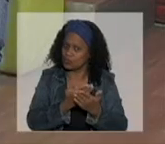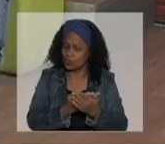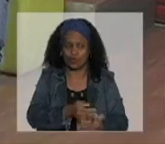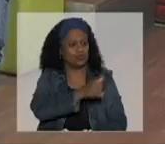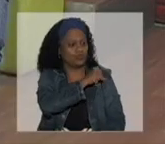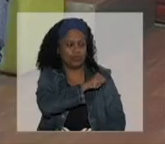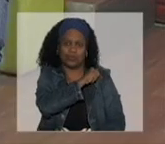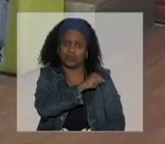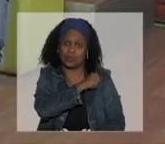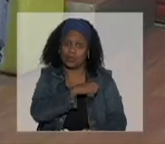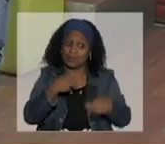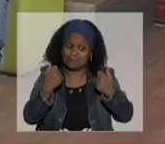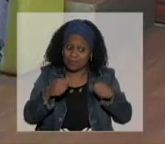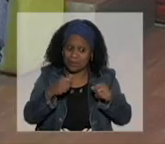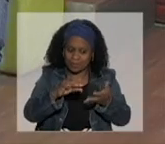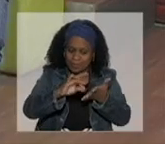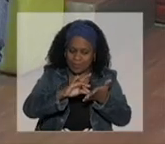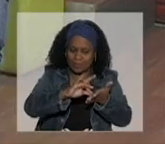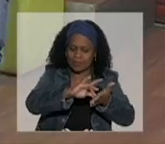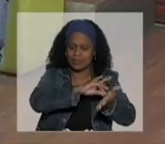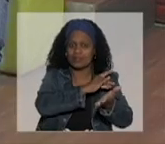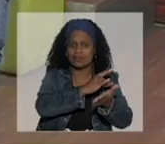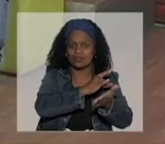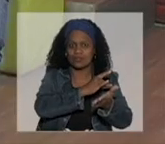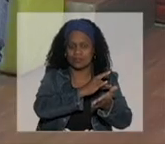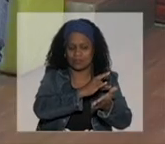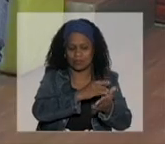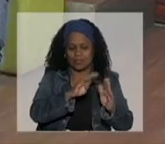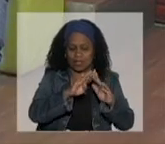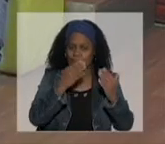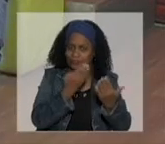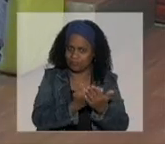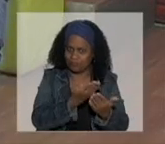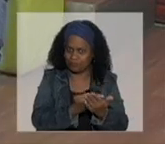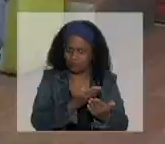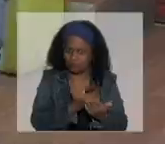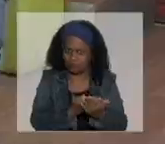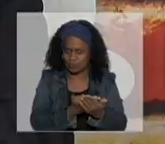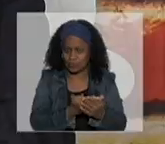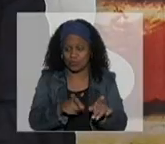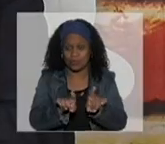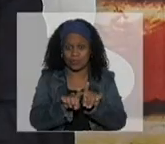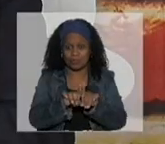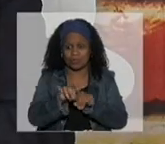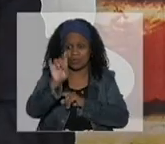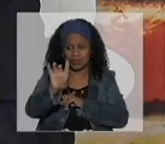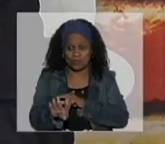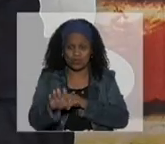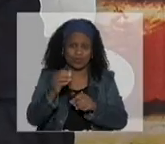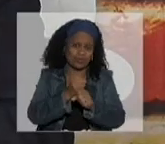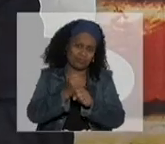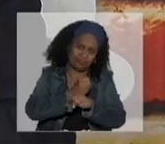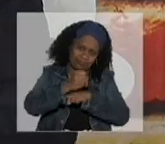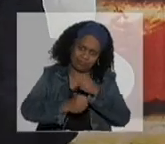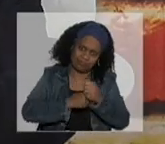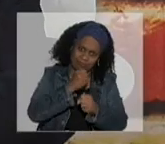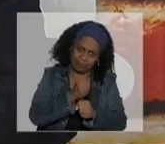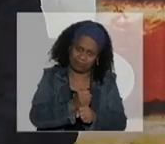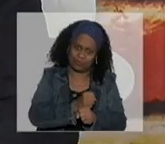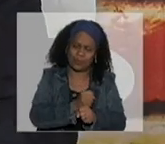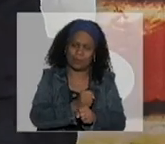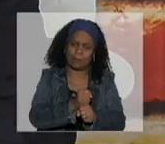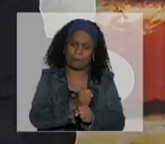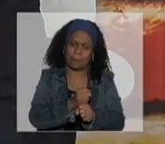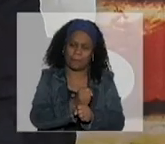os alunos, as famílias contempladas tinham que ter seus filhos regularmente matriculados na escola e nos últimos anos, sobretudo